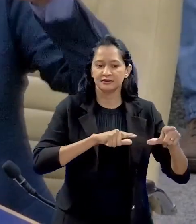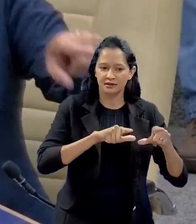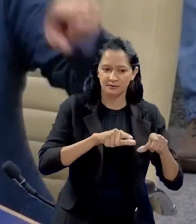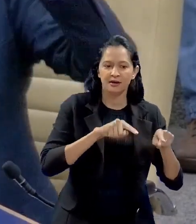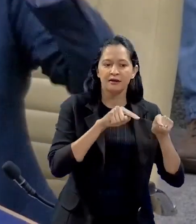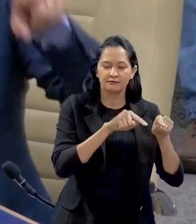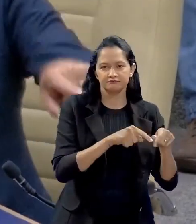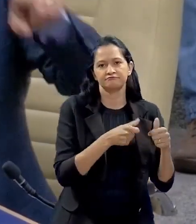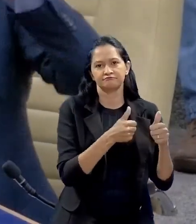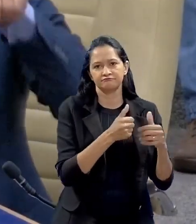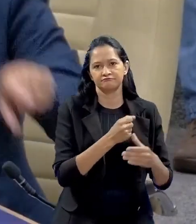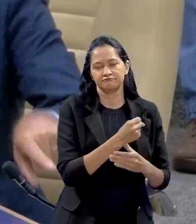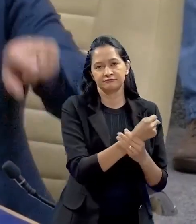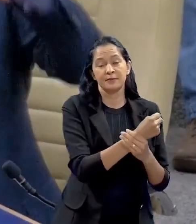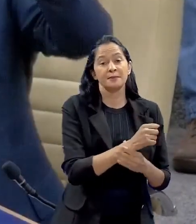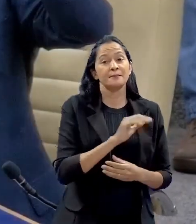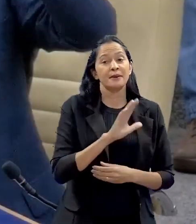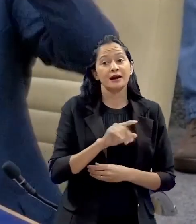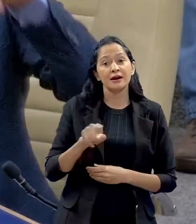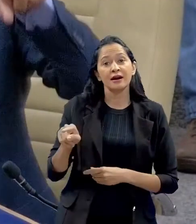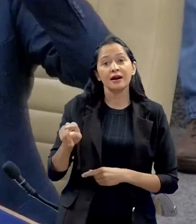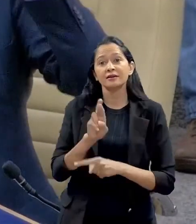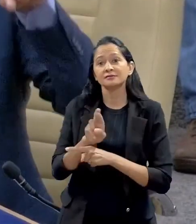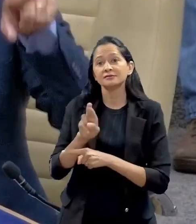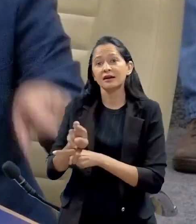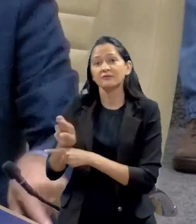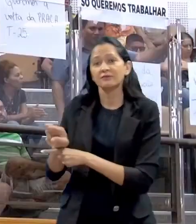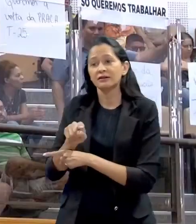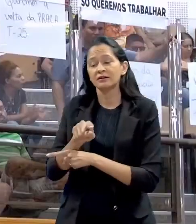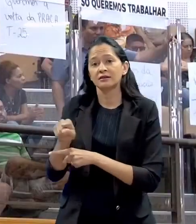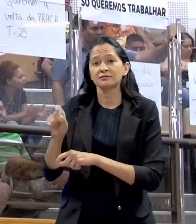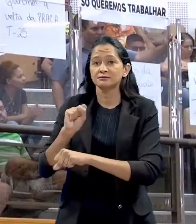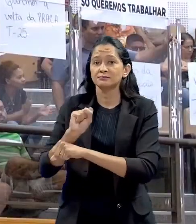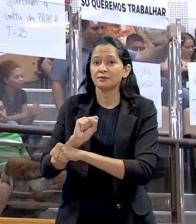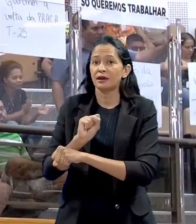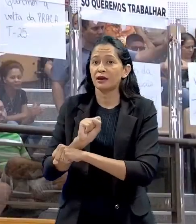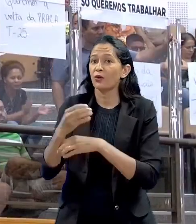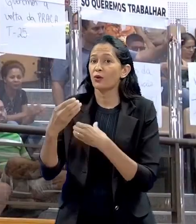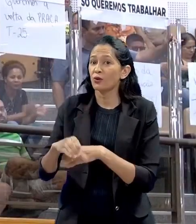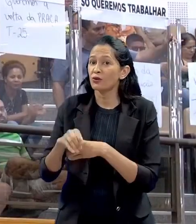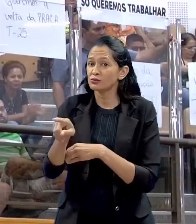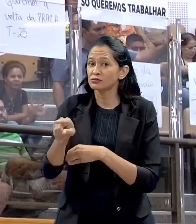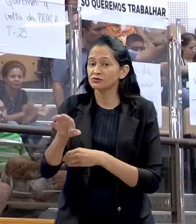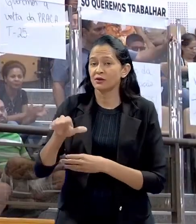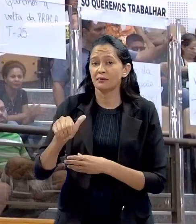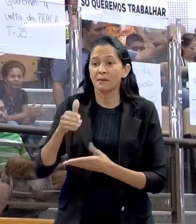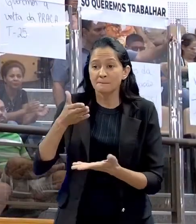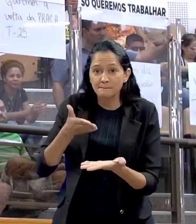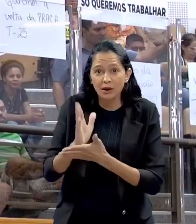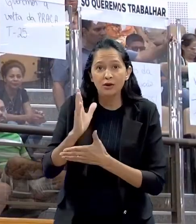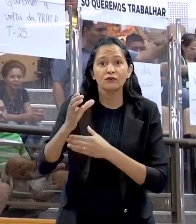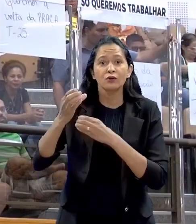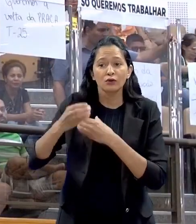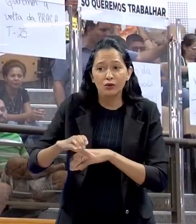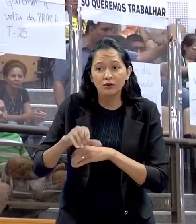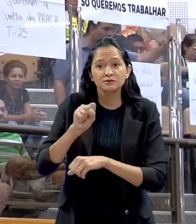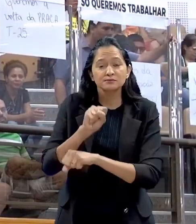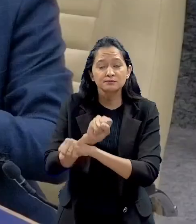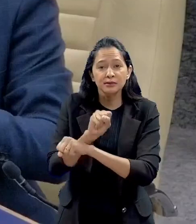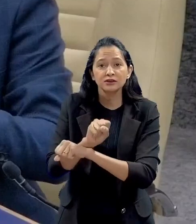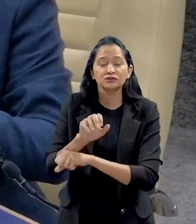pode esquecer do cadastro reserva que está aguardando o chamamento. É